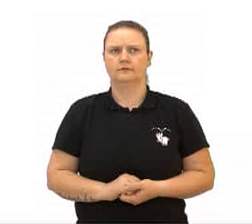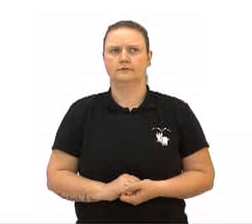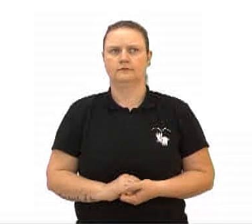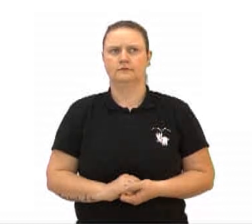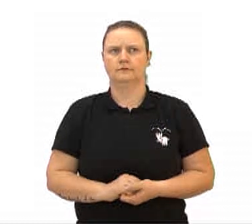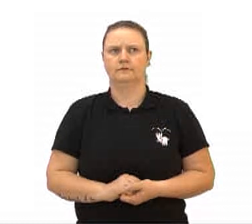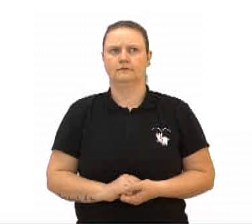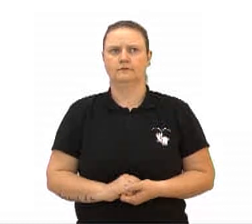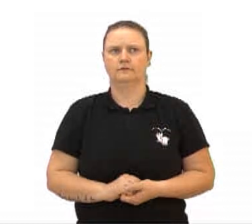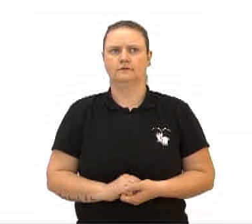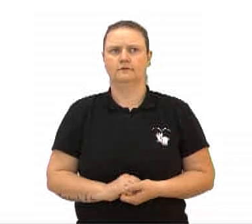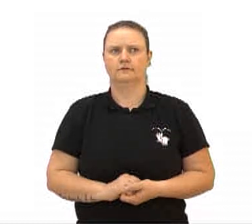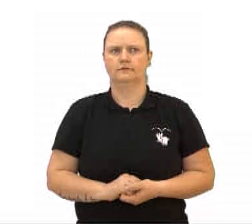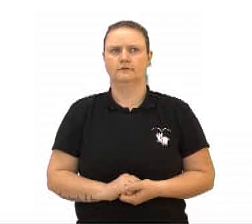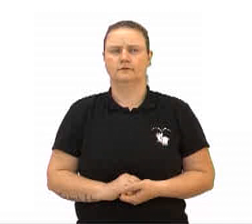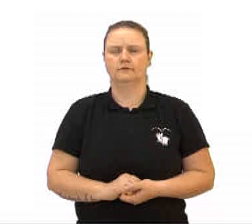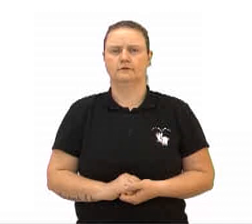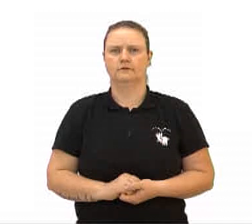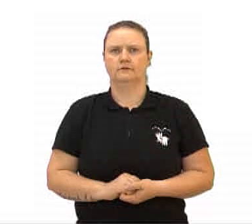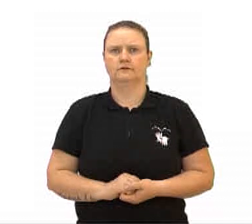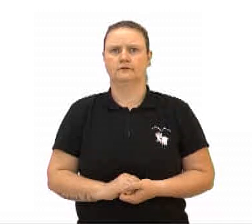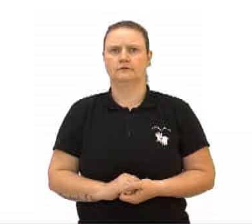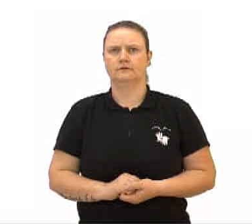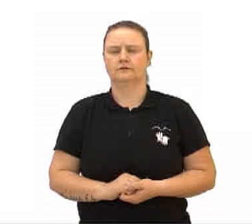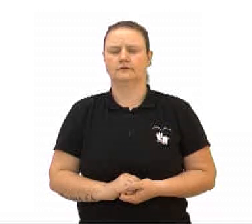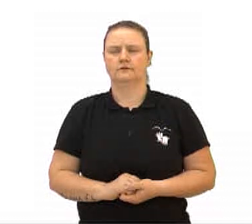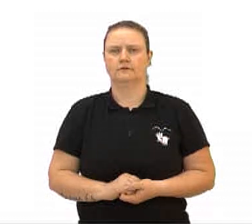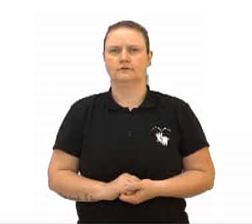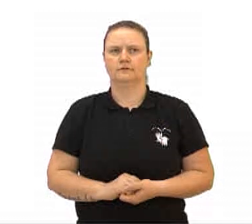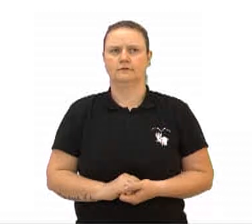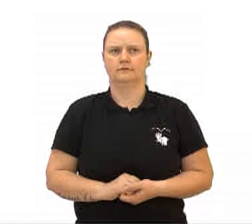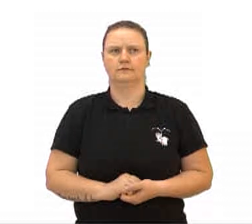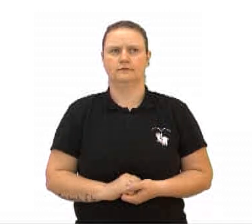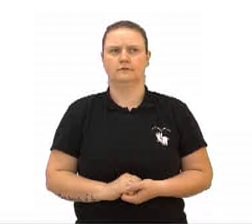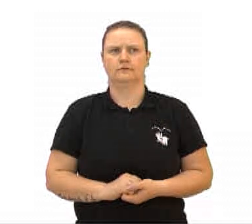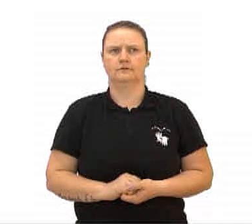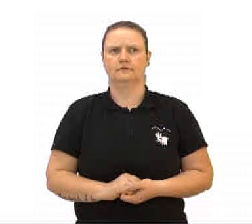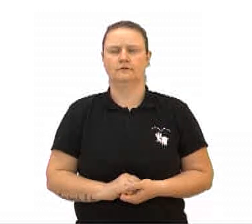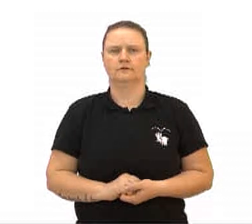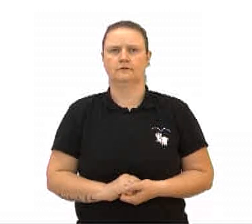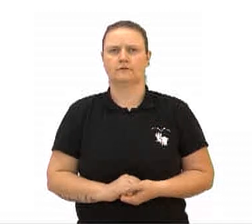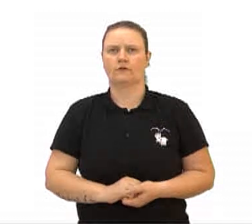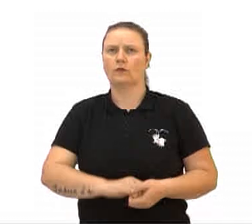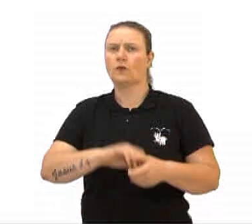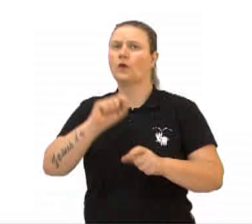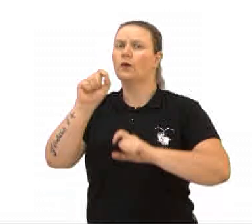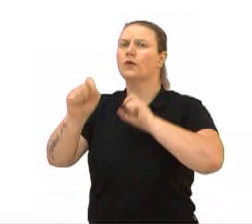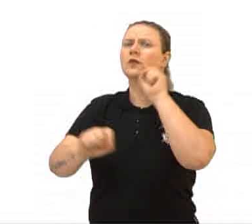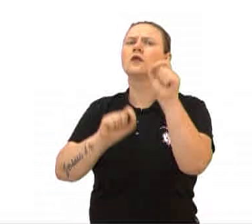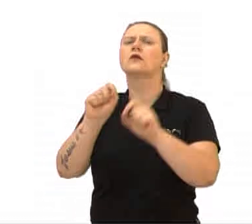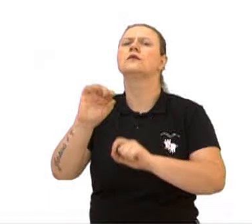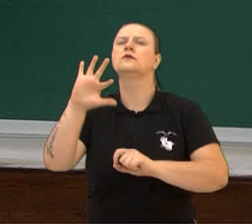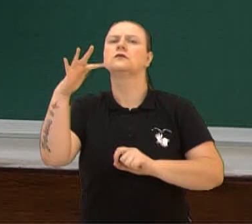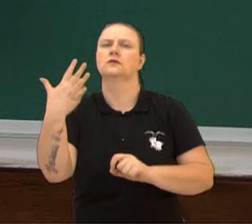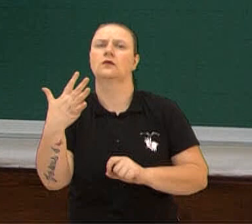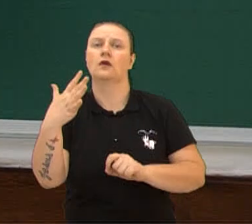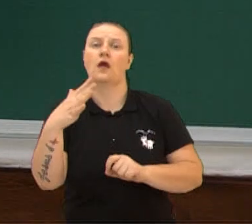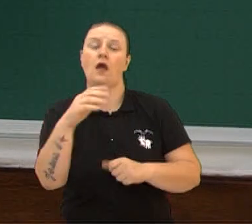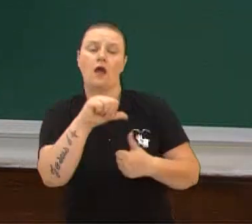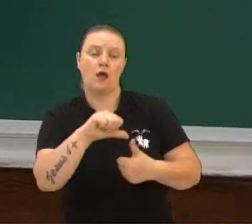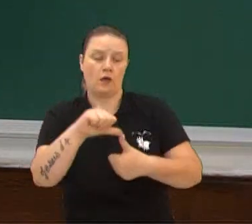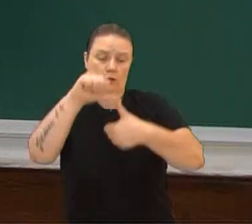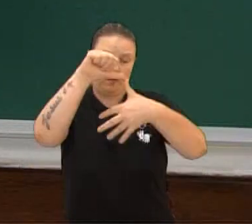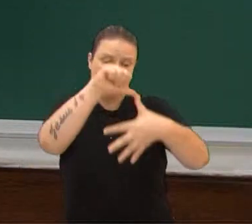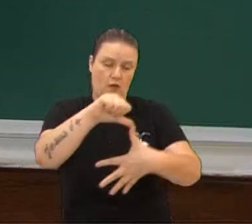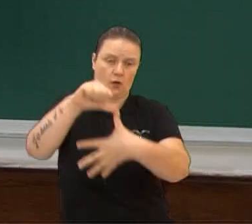las posesiones portuguesa y española en el nuevo continente. Entonces, el territorio de América del Sur